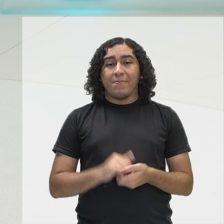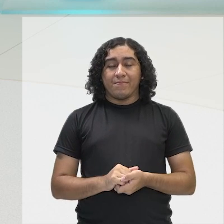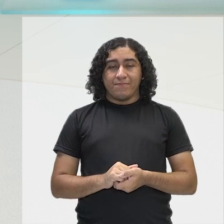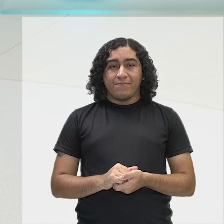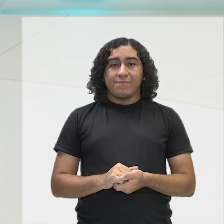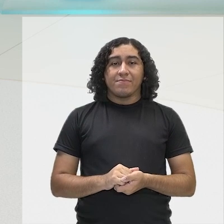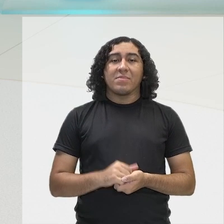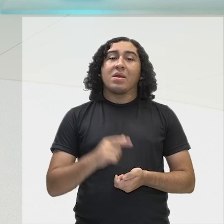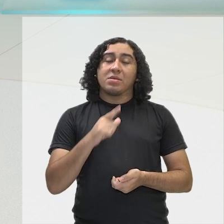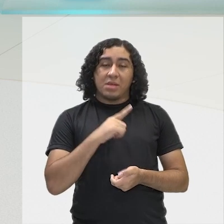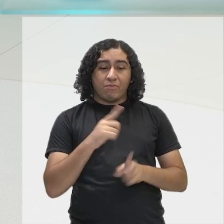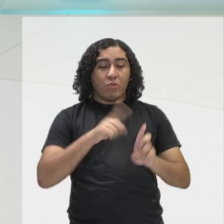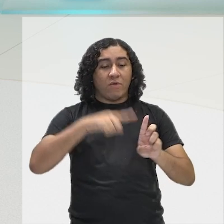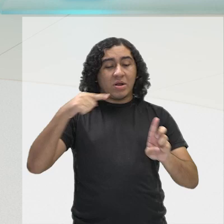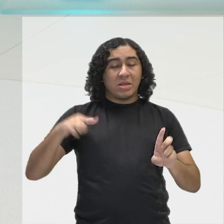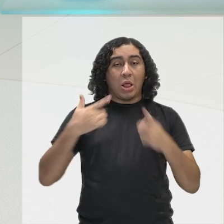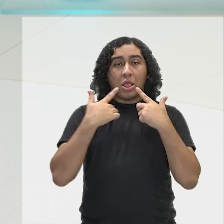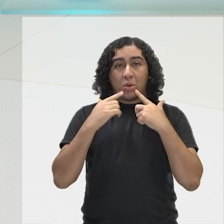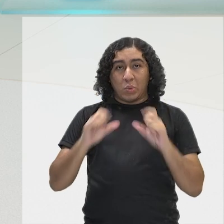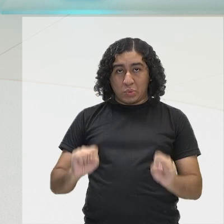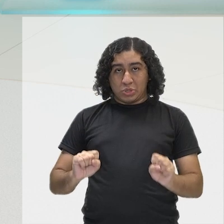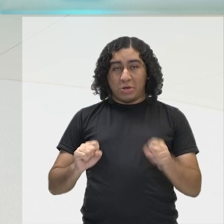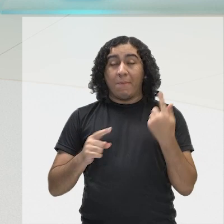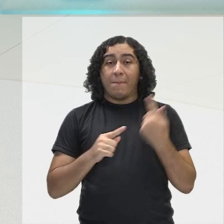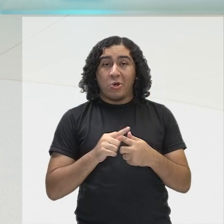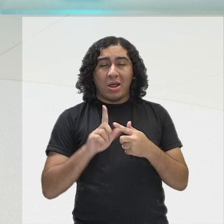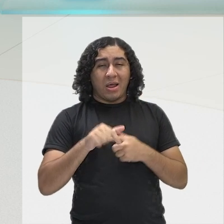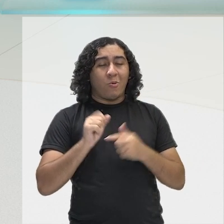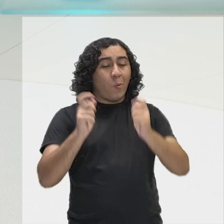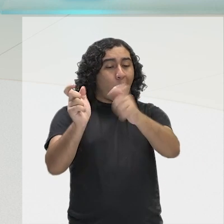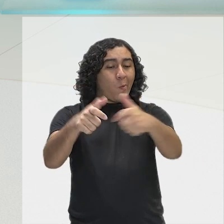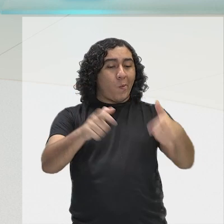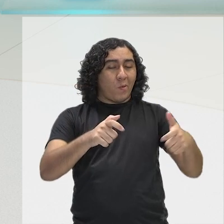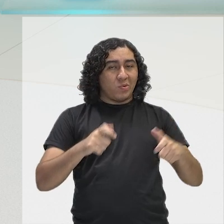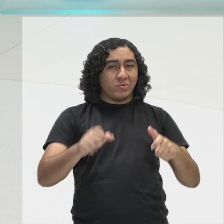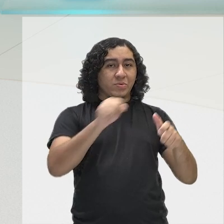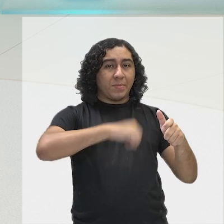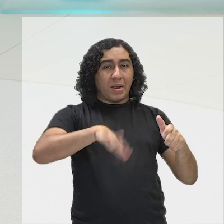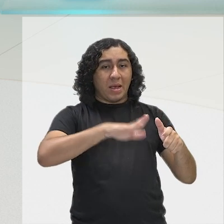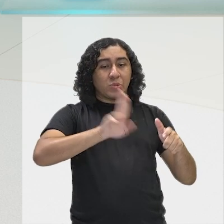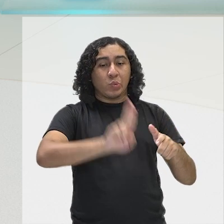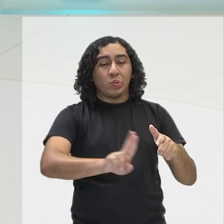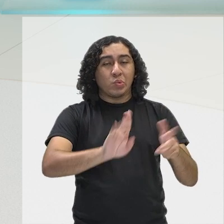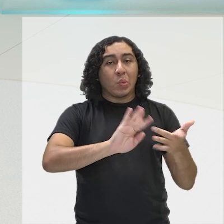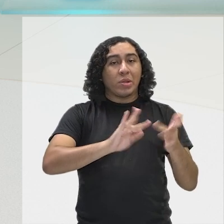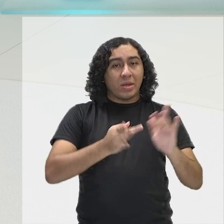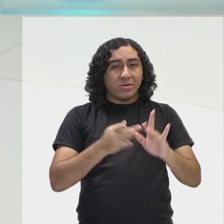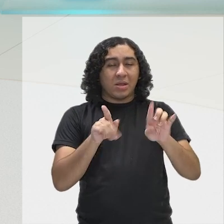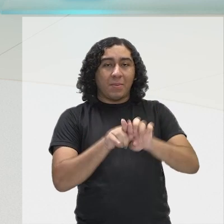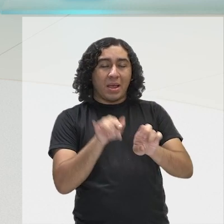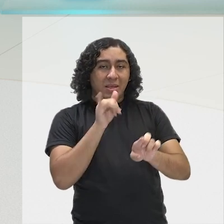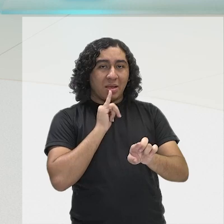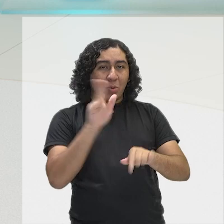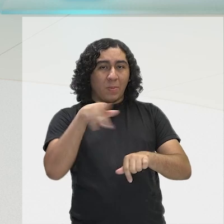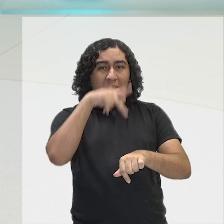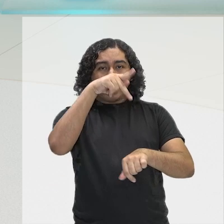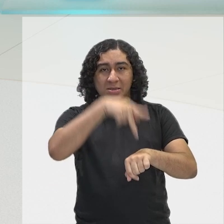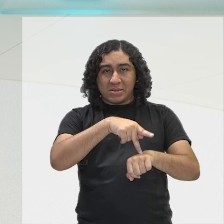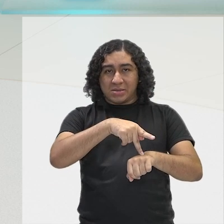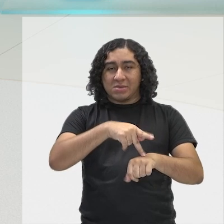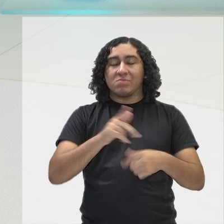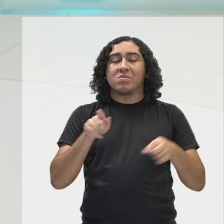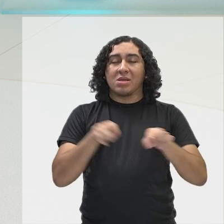nós temos a variação linguística por conta da geografia, como demos exemplos no nosso país,